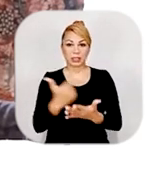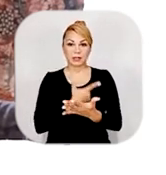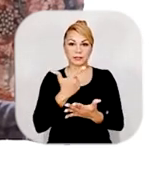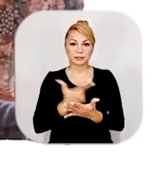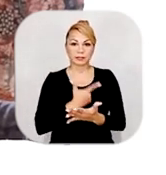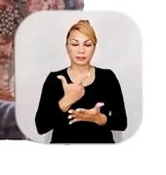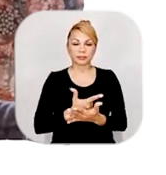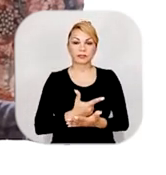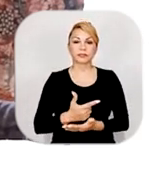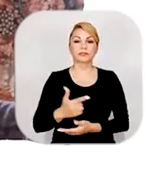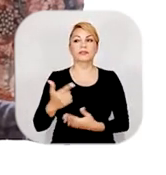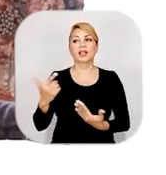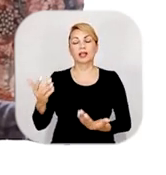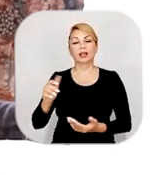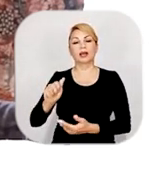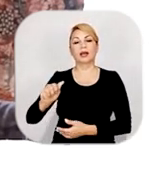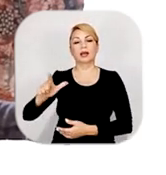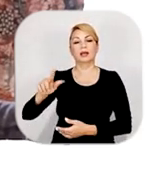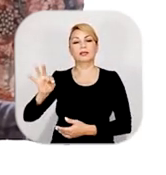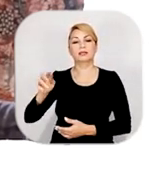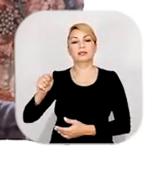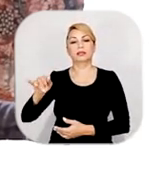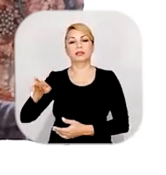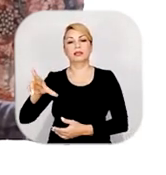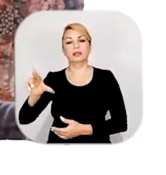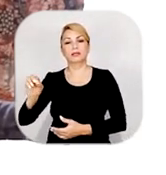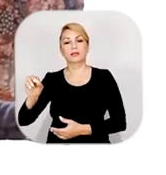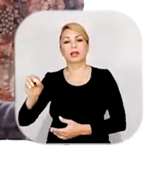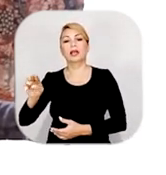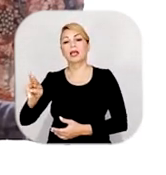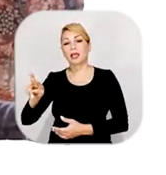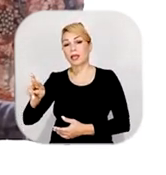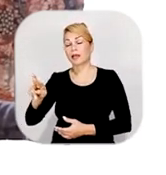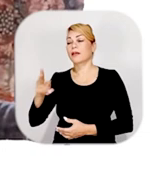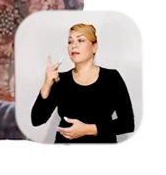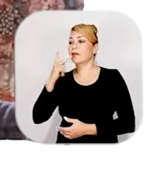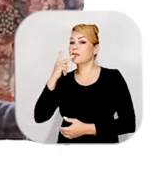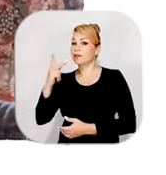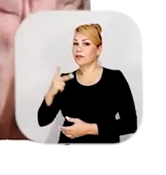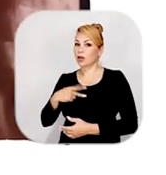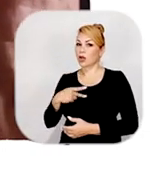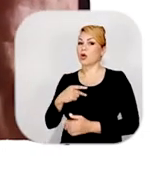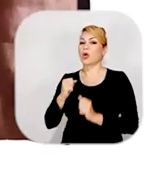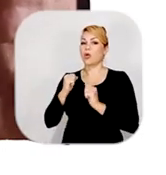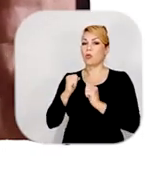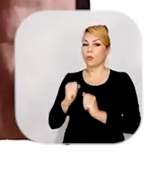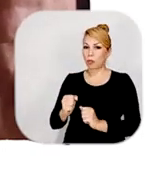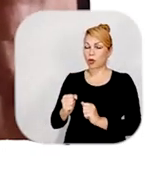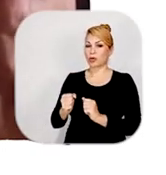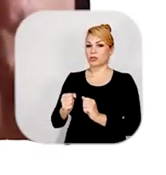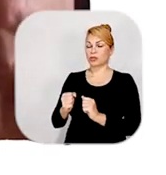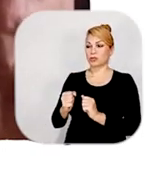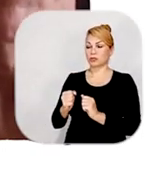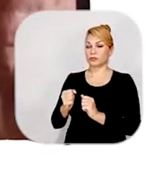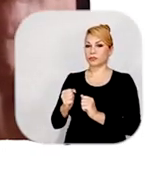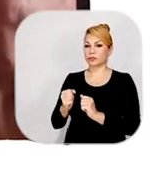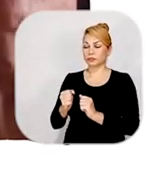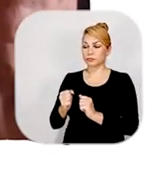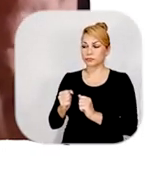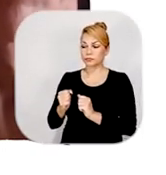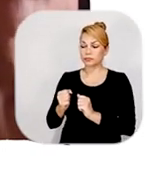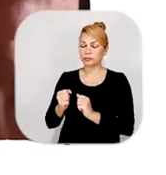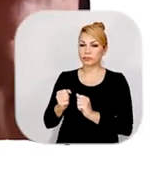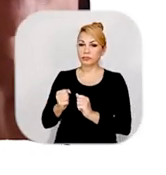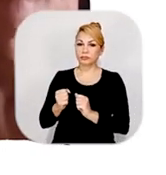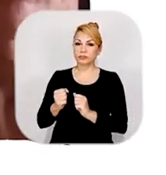o Altair falou assim: não, Gleice, eu posso te auxiliar fazendo uma viagem com você para você levar essa música para os índios,